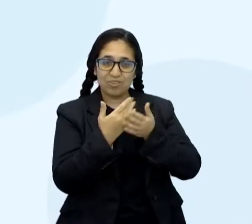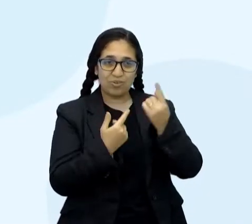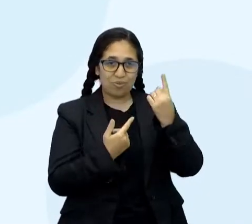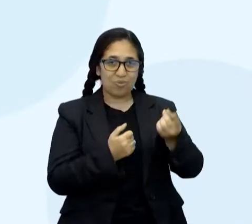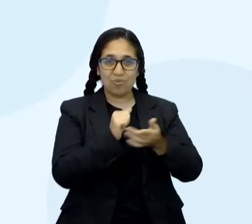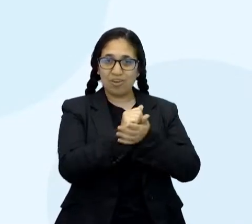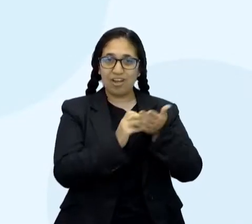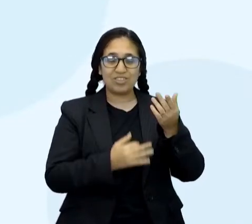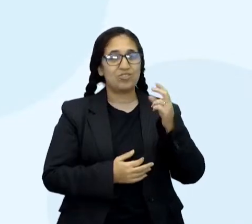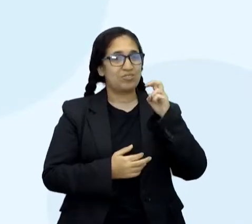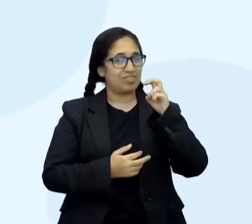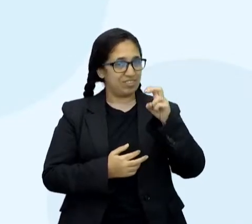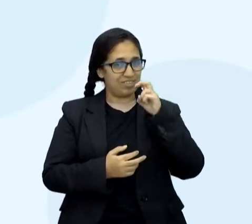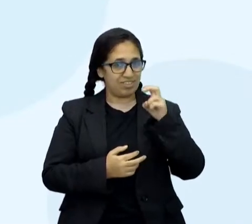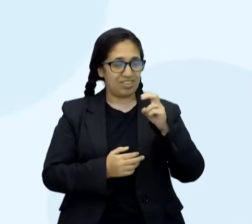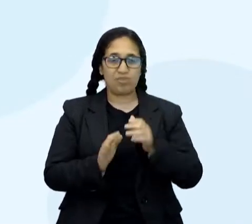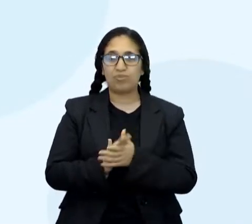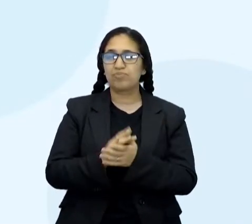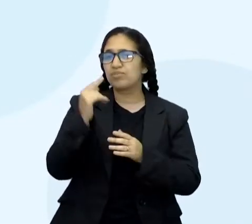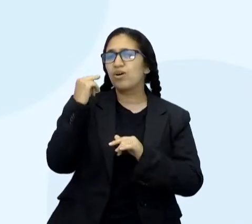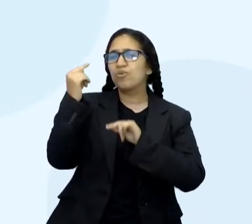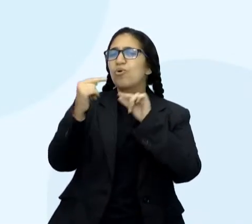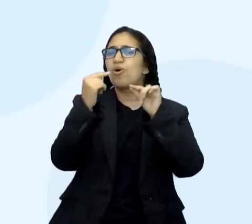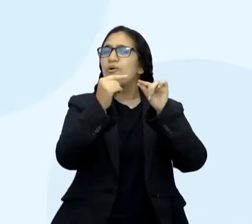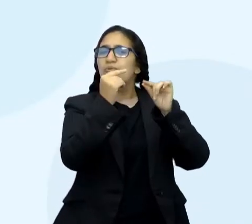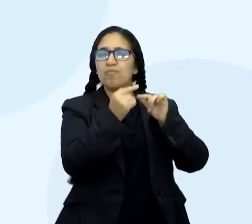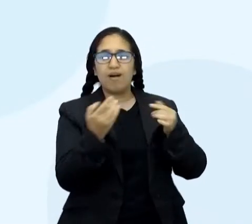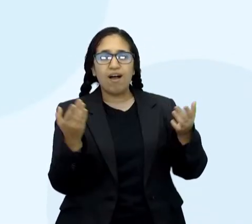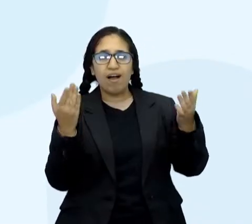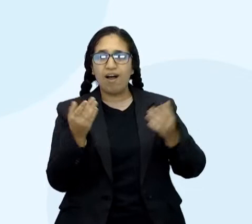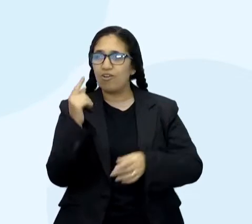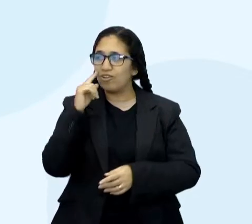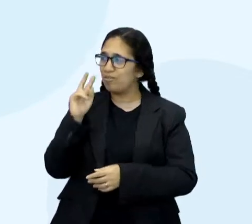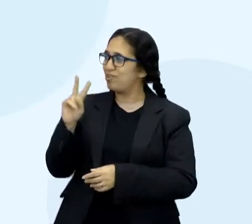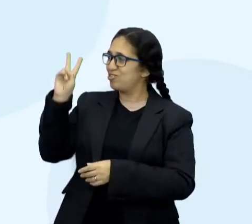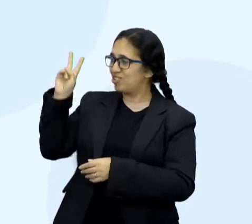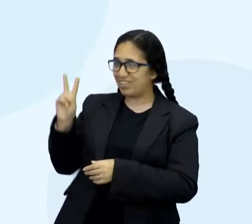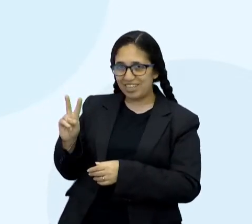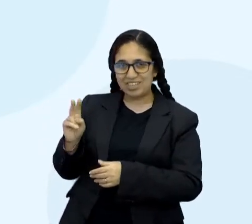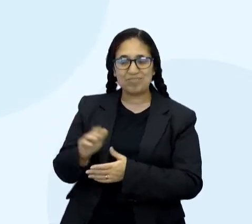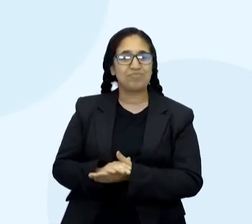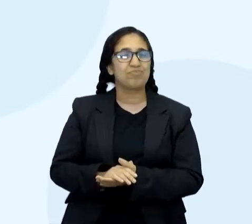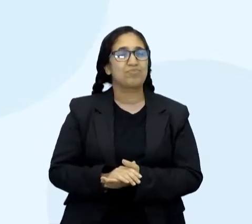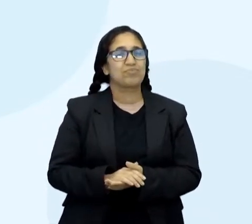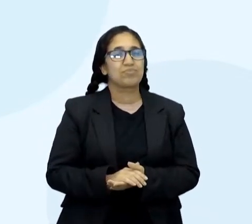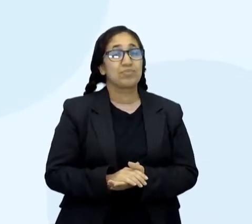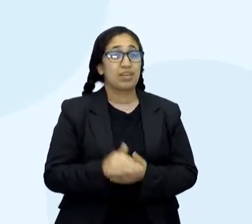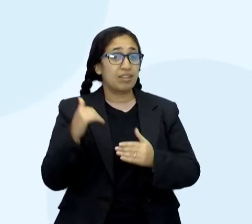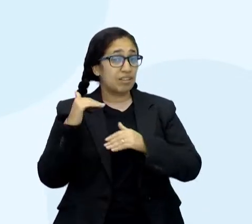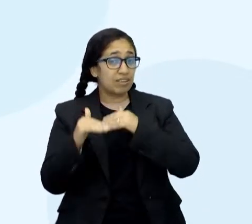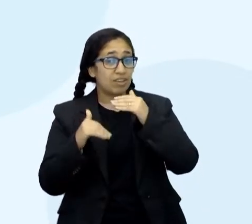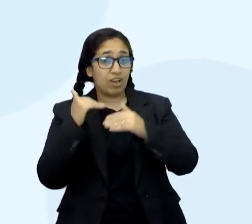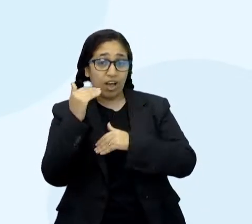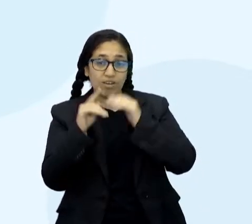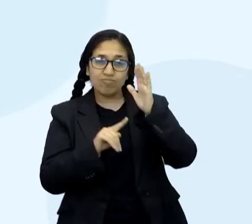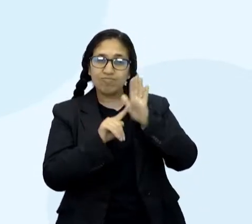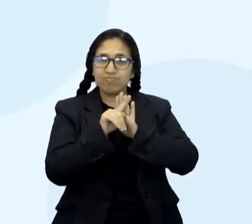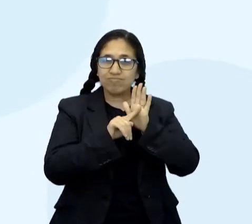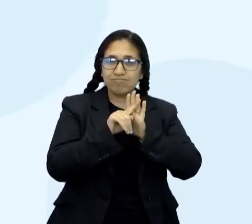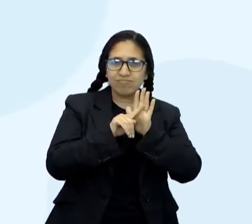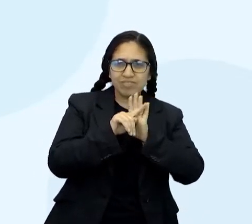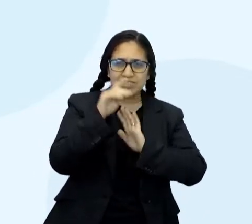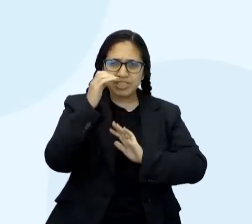atividade 5. Quais são os objetivos da nossa aula? Você pode ler, Mauro, por favor? Com prazer. Desenvolver